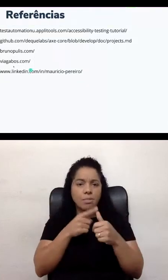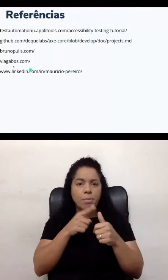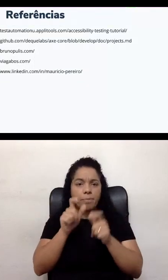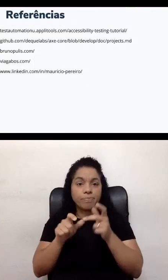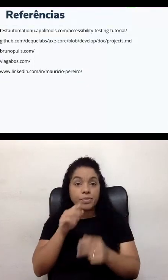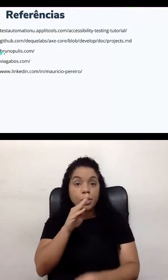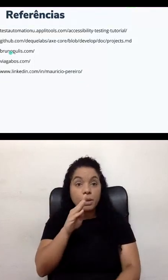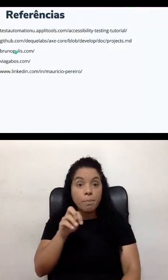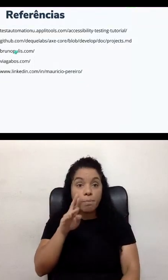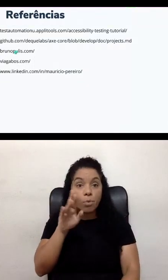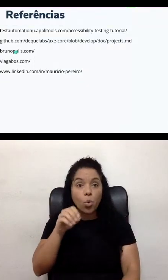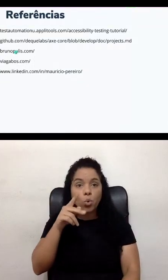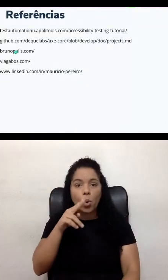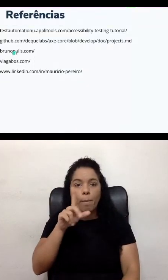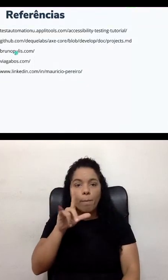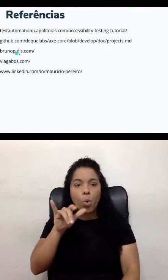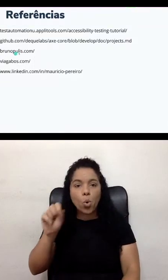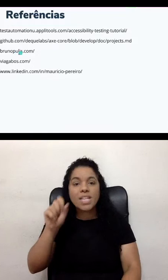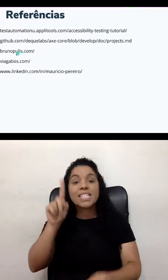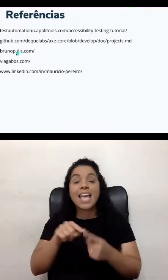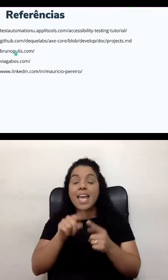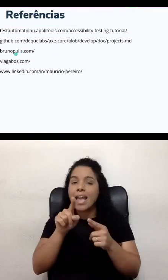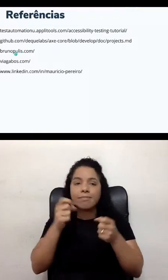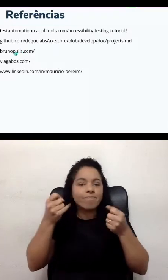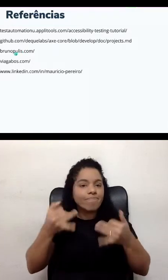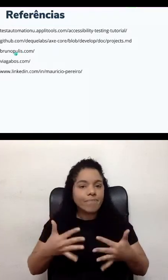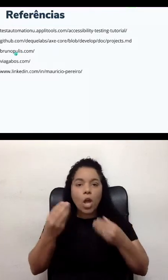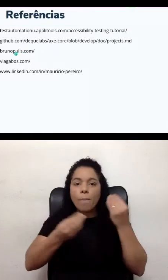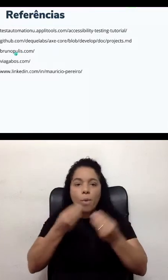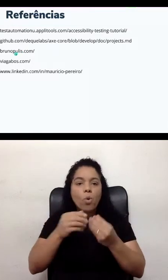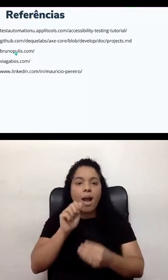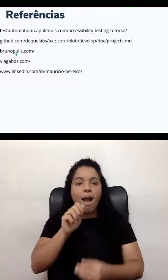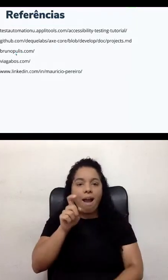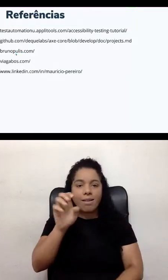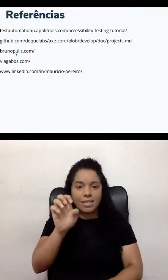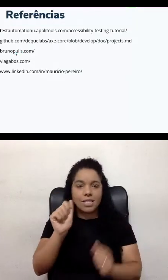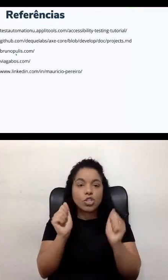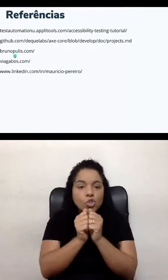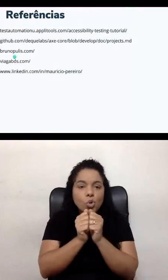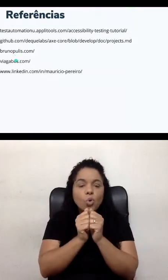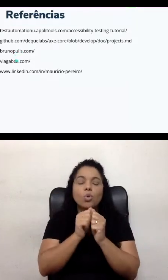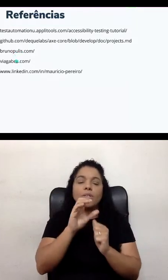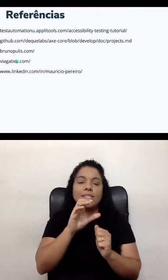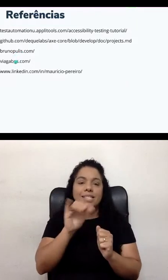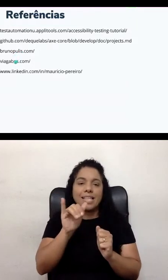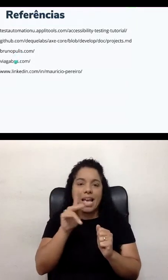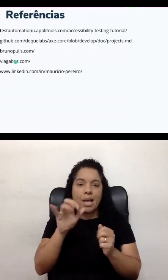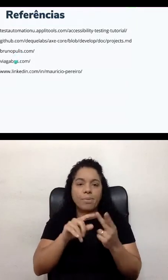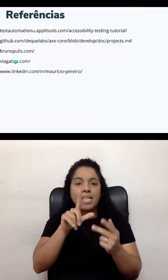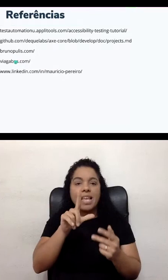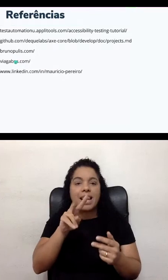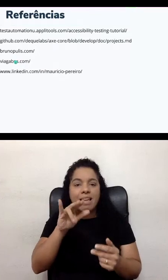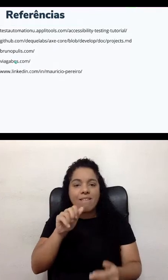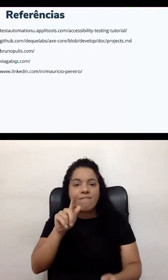Bruno Pulis fala muito sobre o Axe junto com o Cypress. A Lívia Gabos fala muito